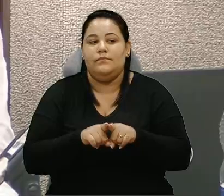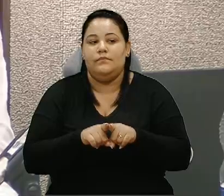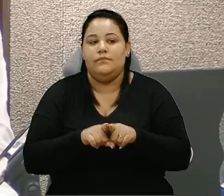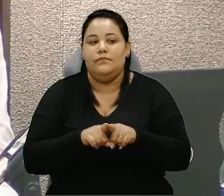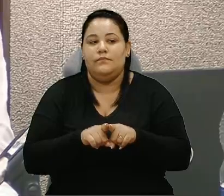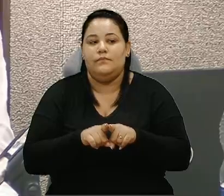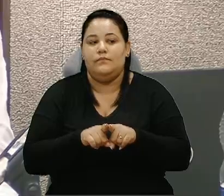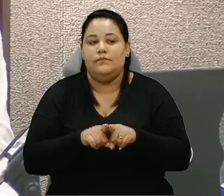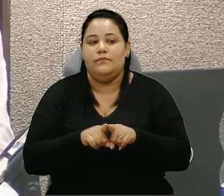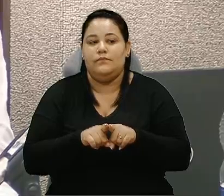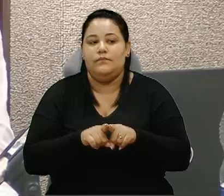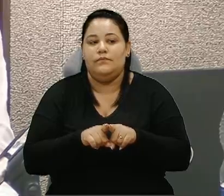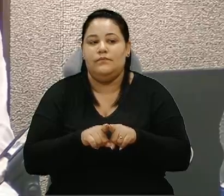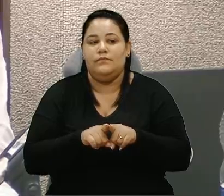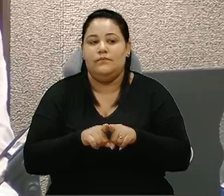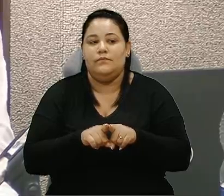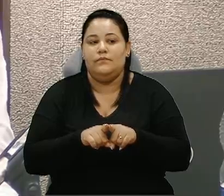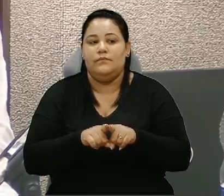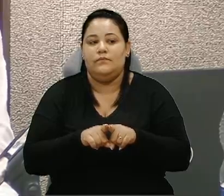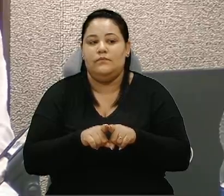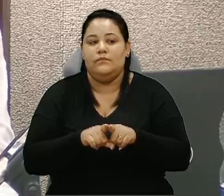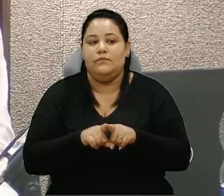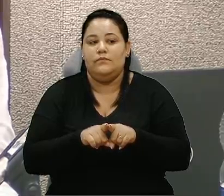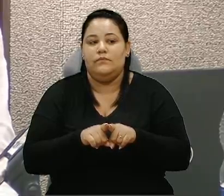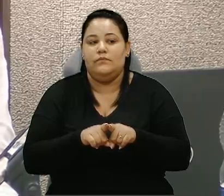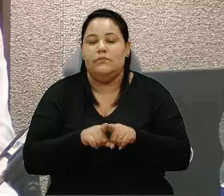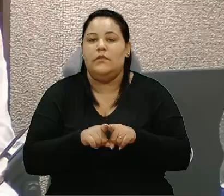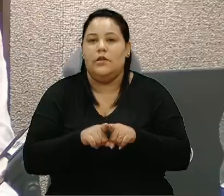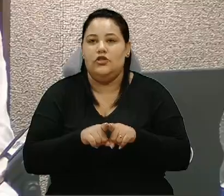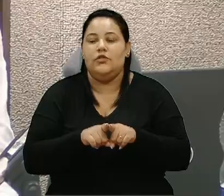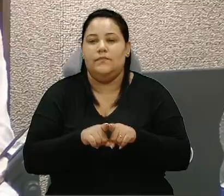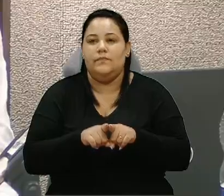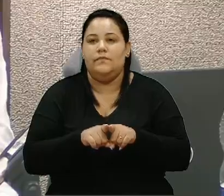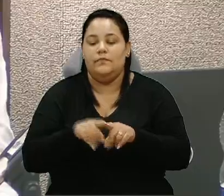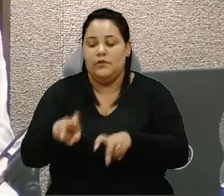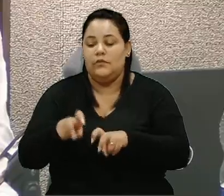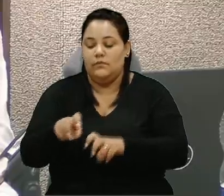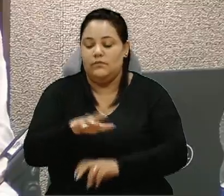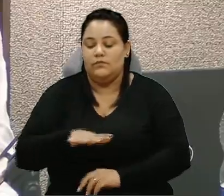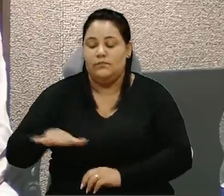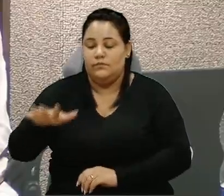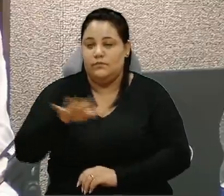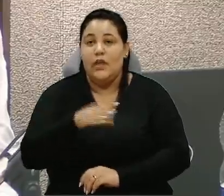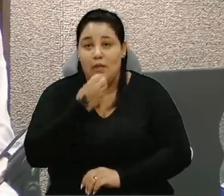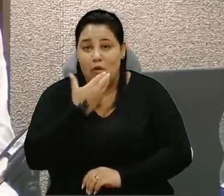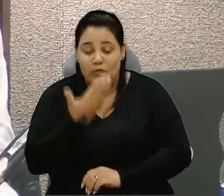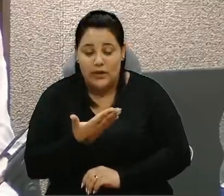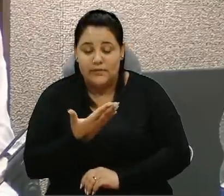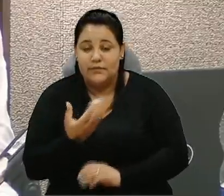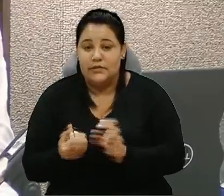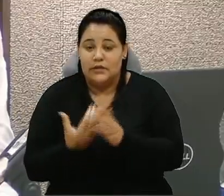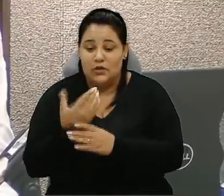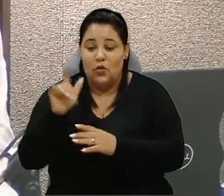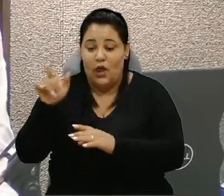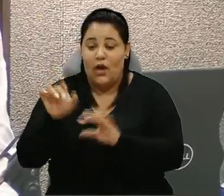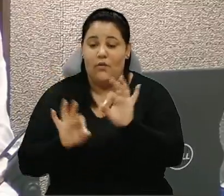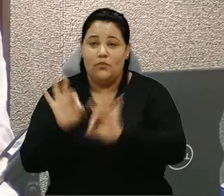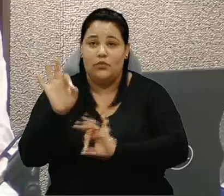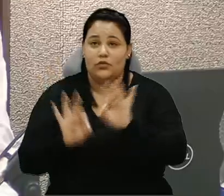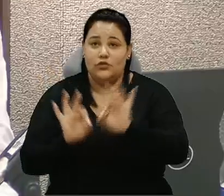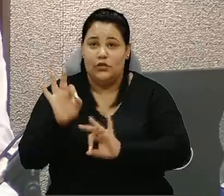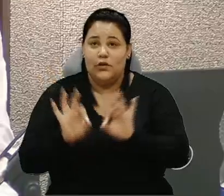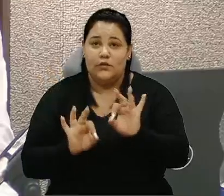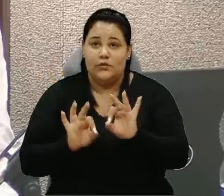Eu tenho um recurso bom aí que dá para usar lá no Parque Rural. Que bom, né? Se criou lá um projeto do Parque Rural,